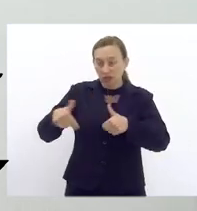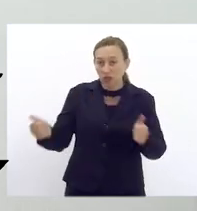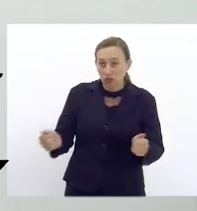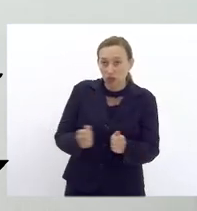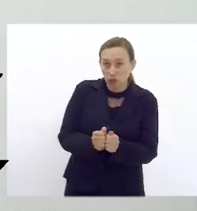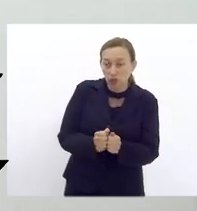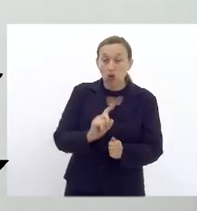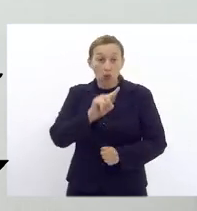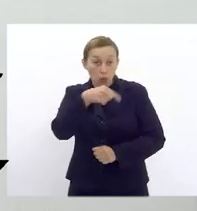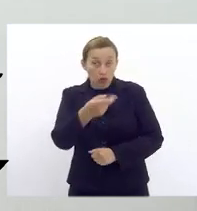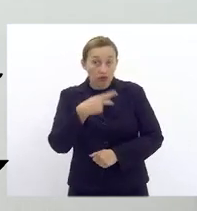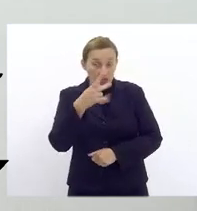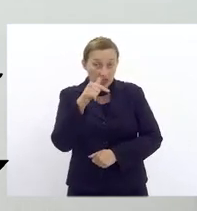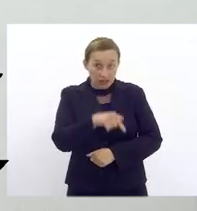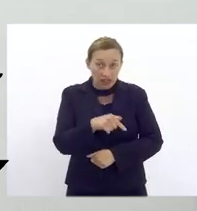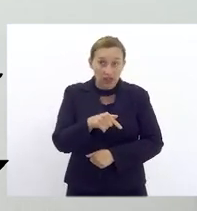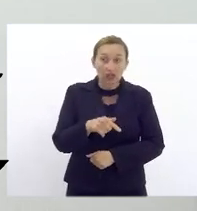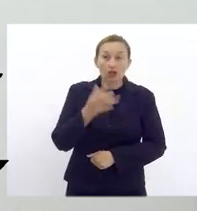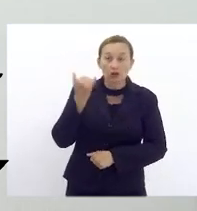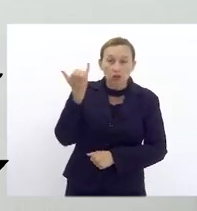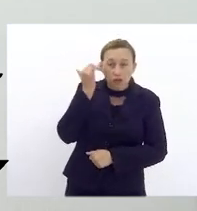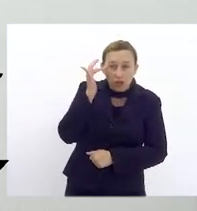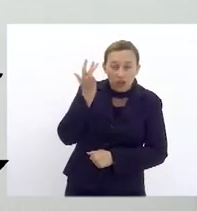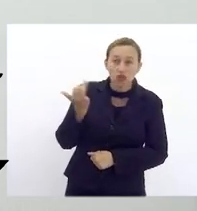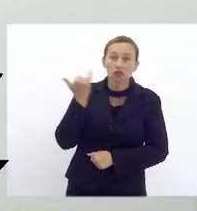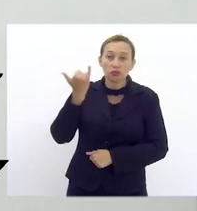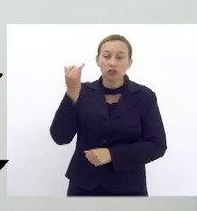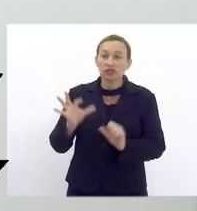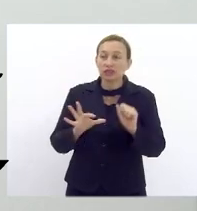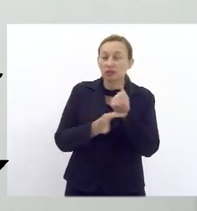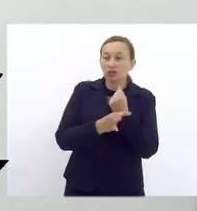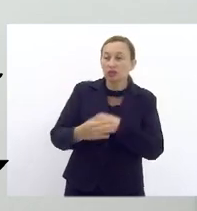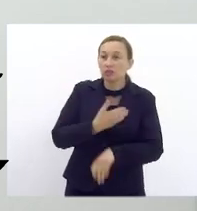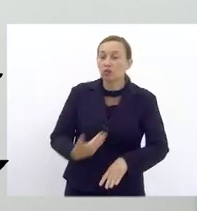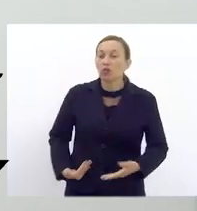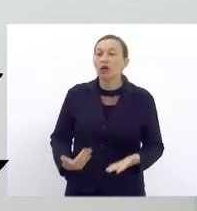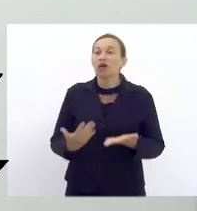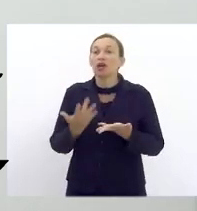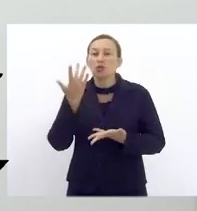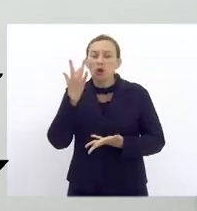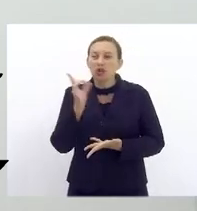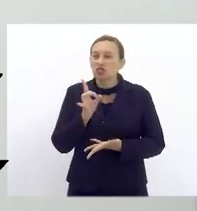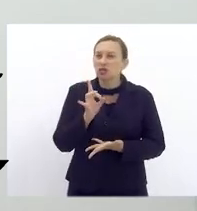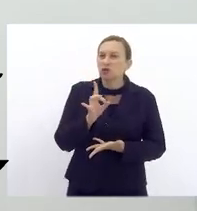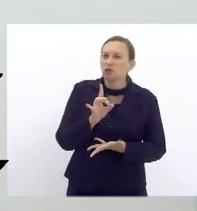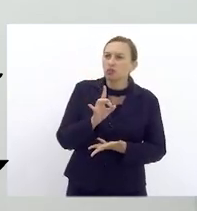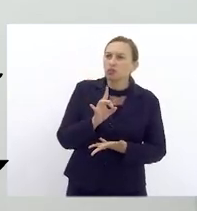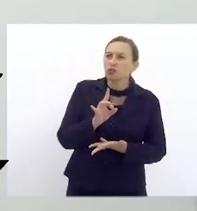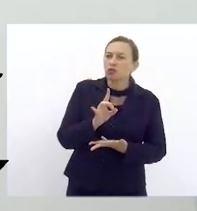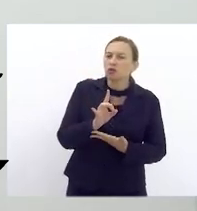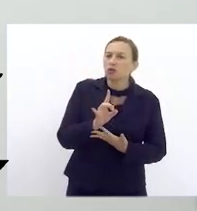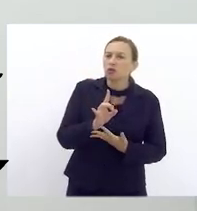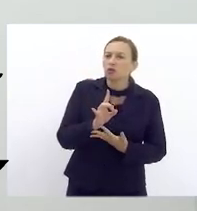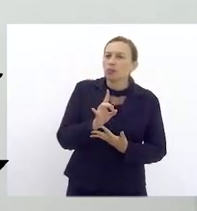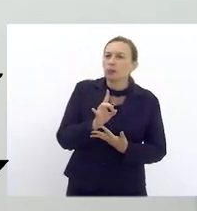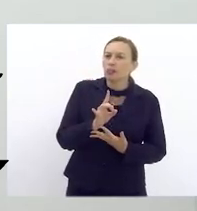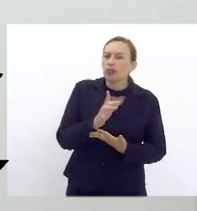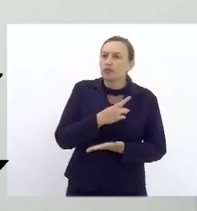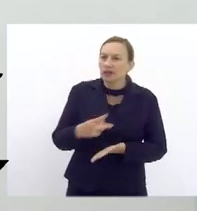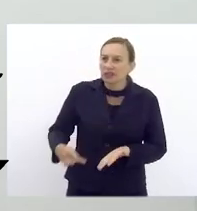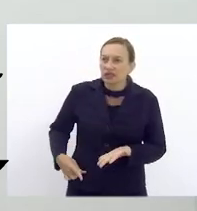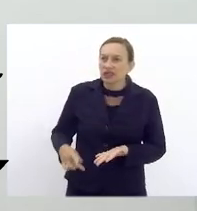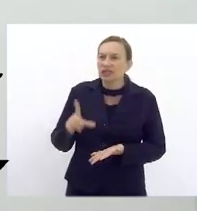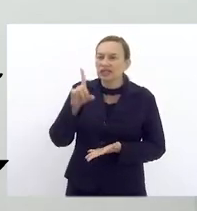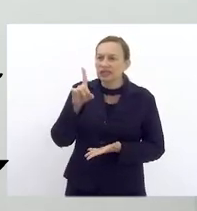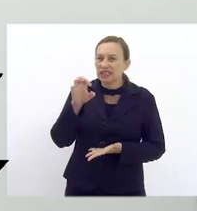muito foi dito aqui e eu achei importante a questão da Segurança Pública eu acho que não é dado por exemplo o presidente que a